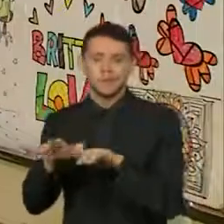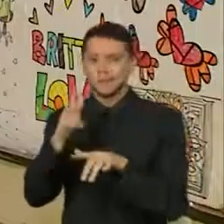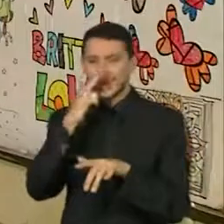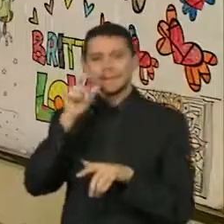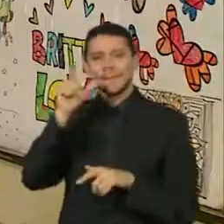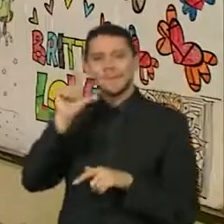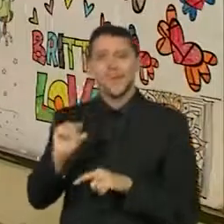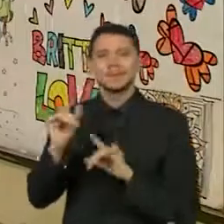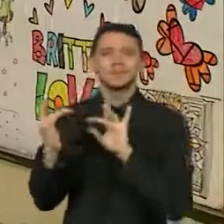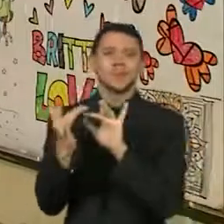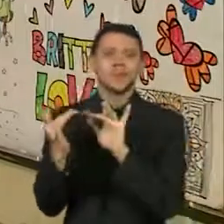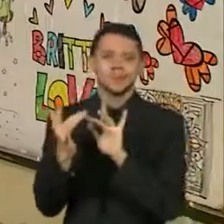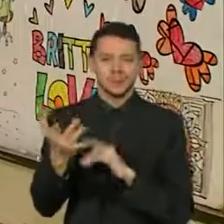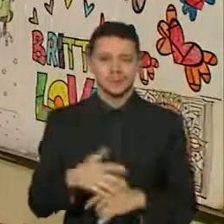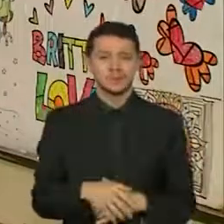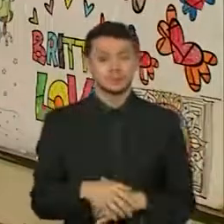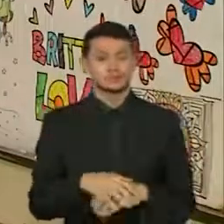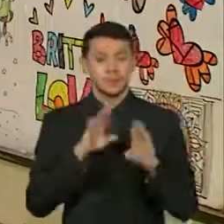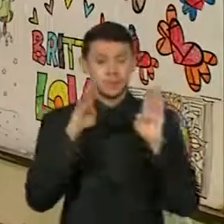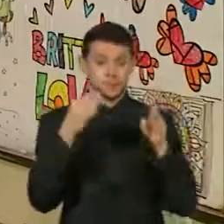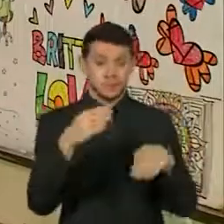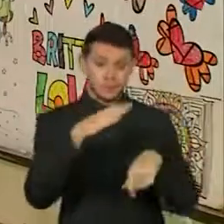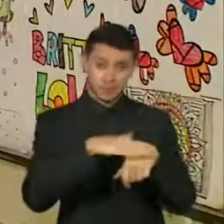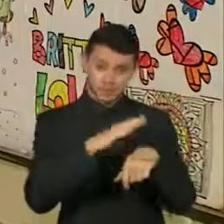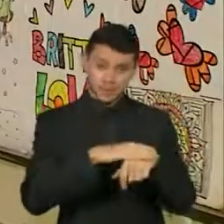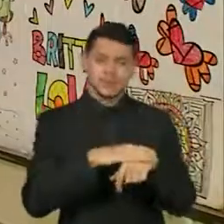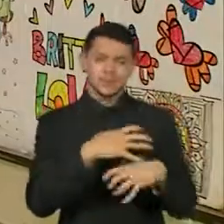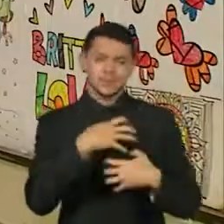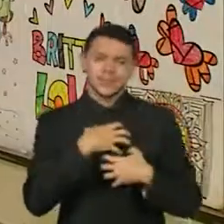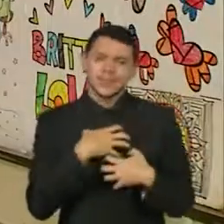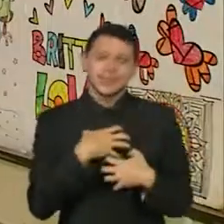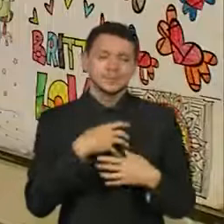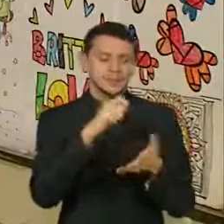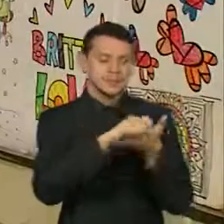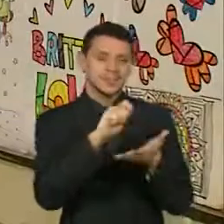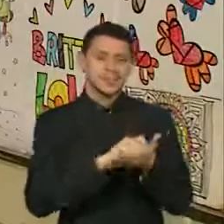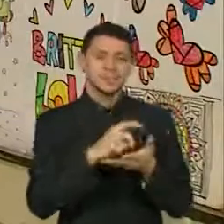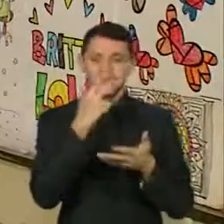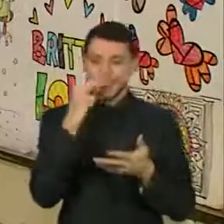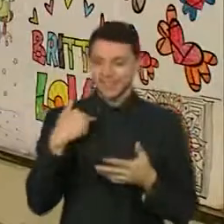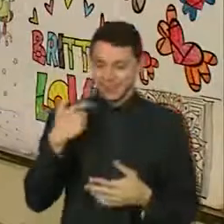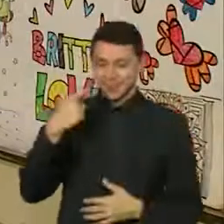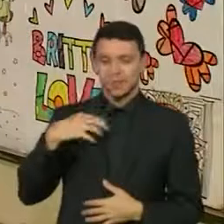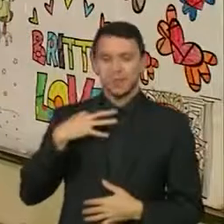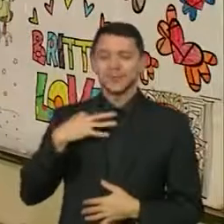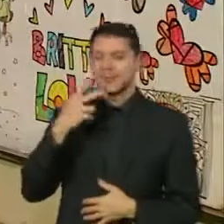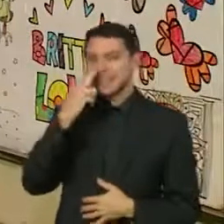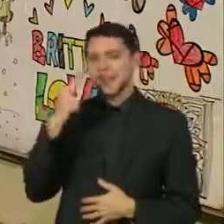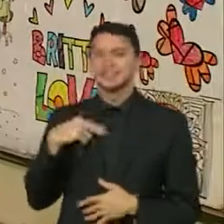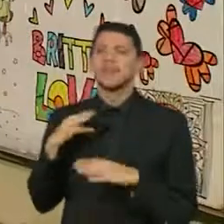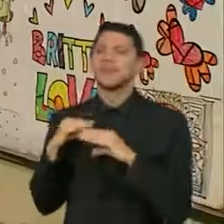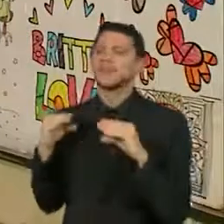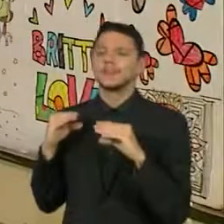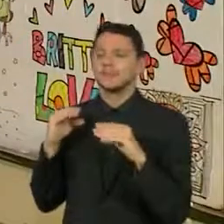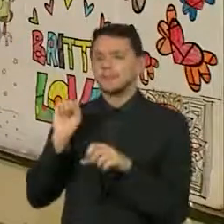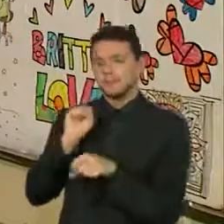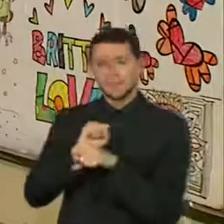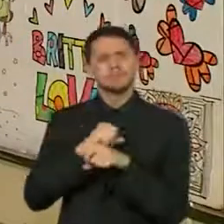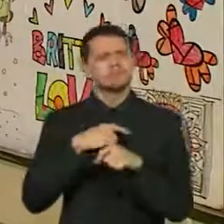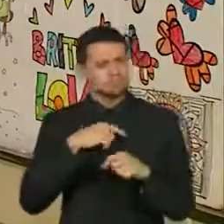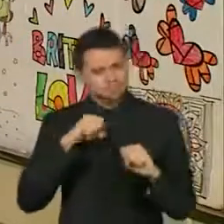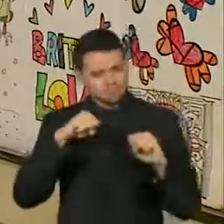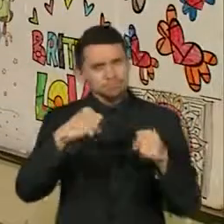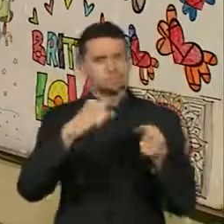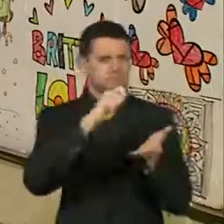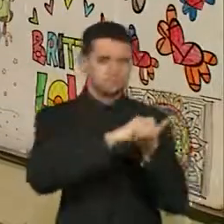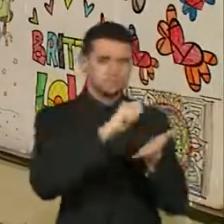e sentimento à escrita tira os voluntários da zona de conforto e também resgata